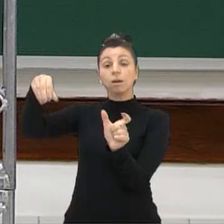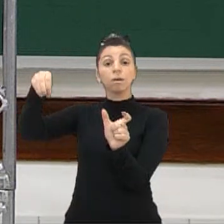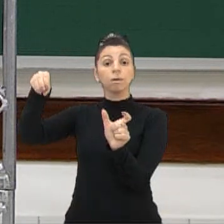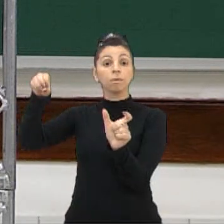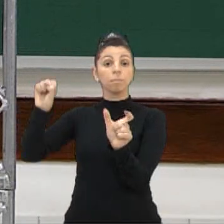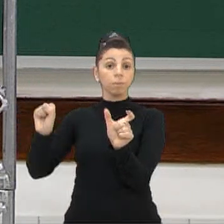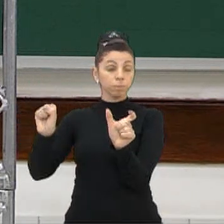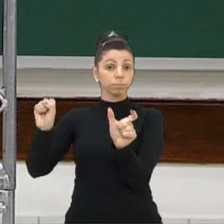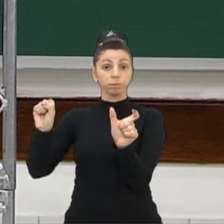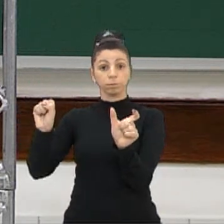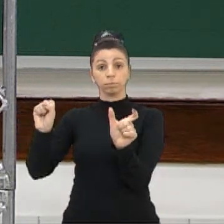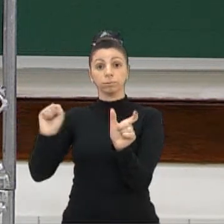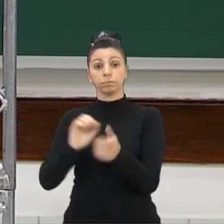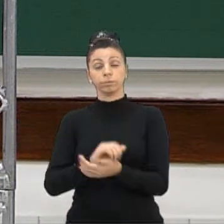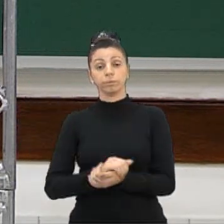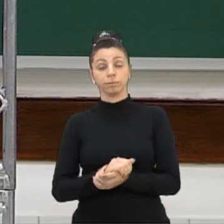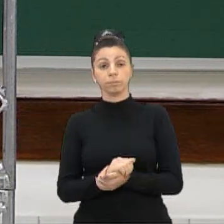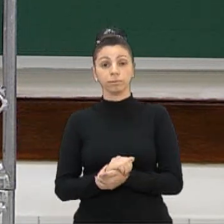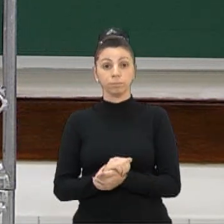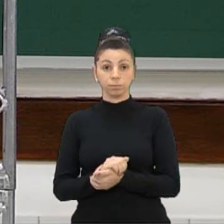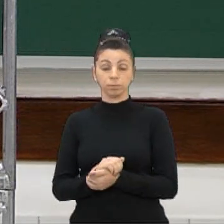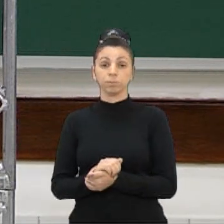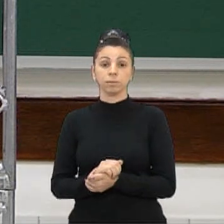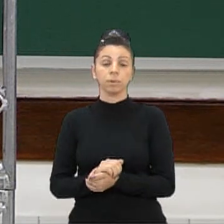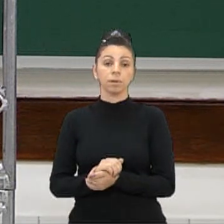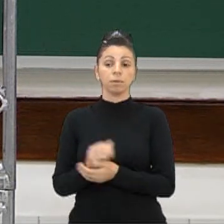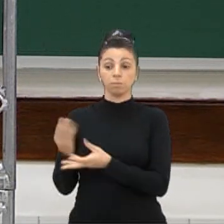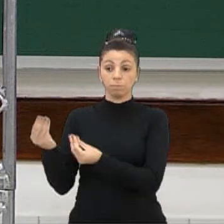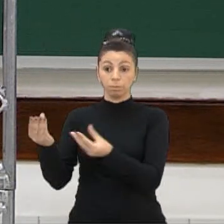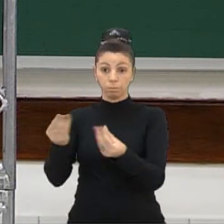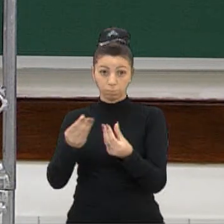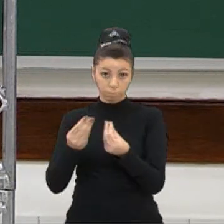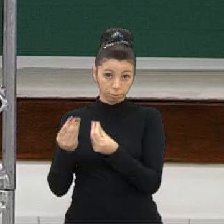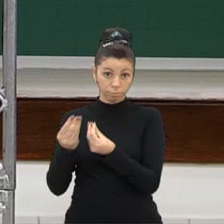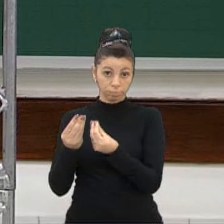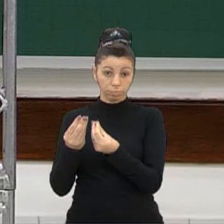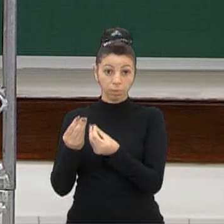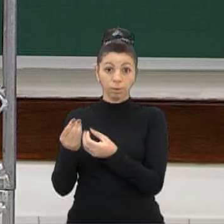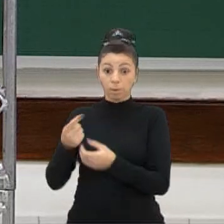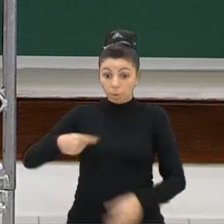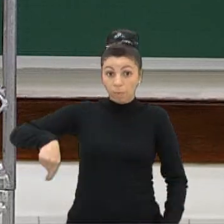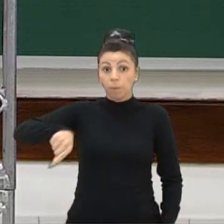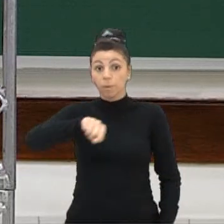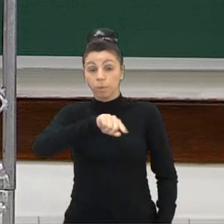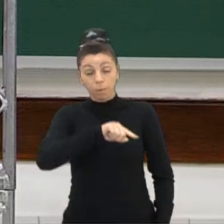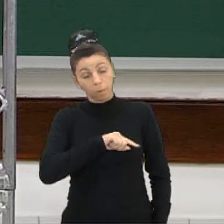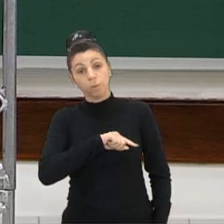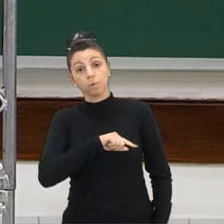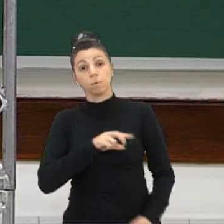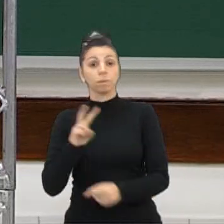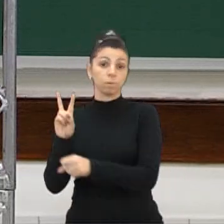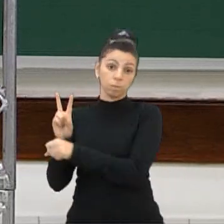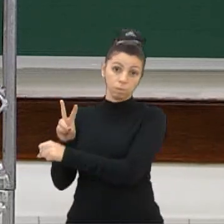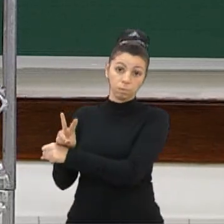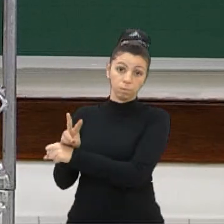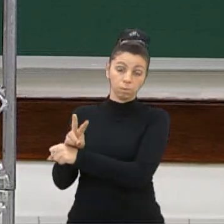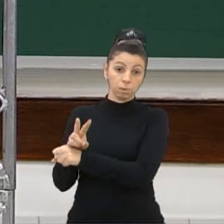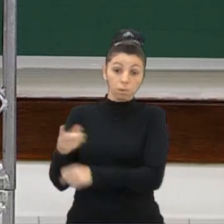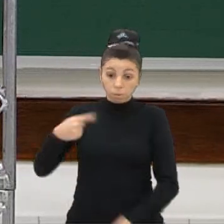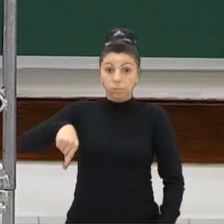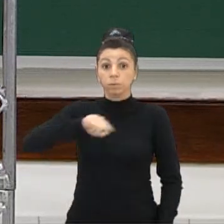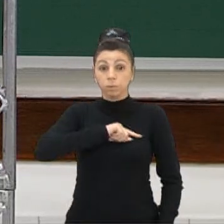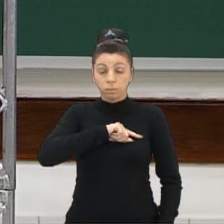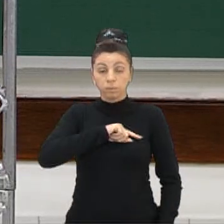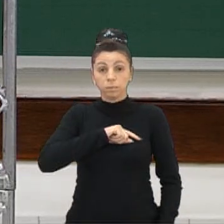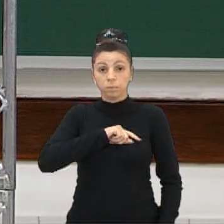que identifica o número plural, né? Quando eu digo cultivamos, significa que sou eu e mais alguém, então somos nós. E